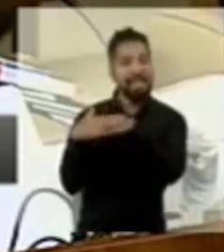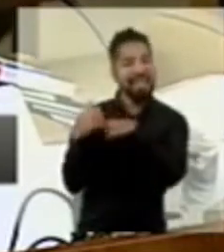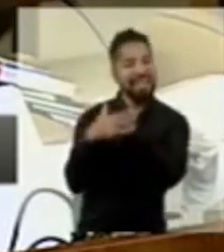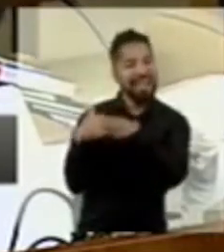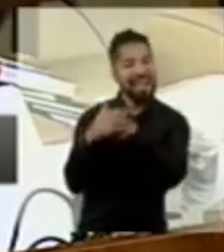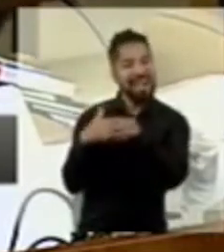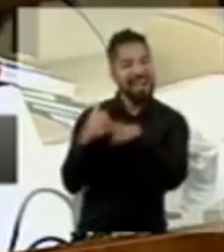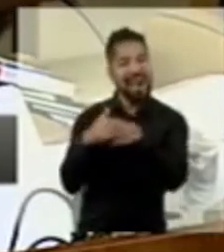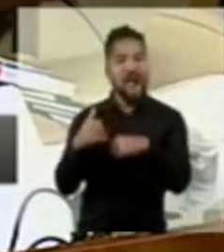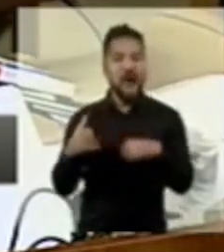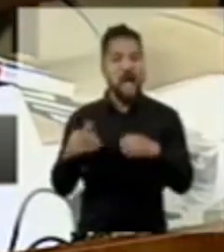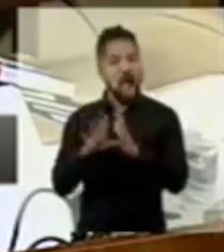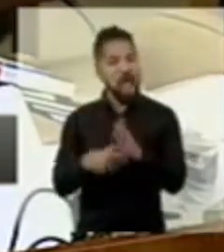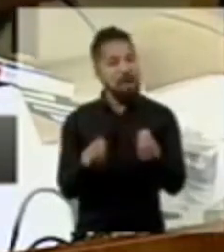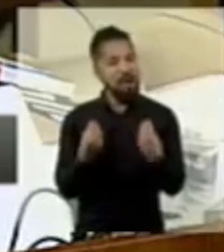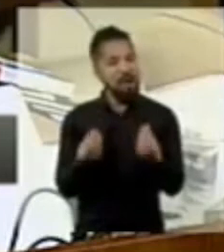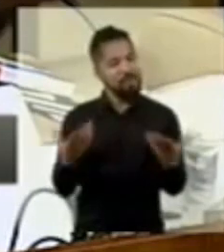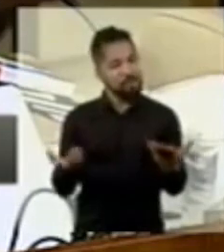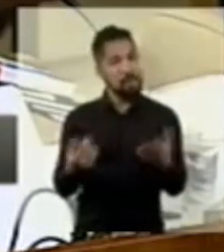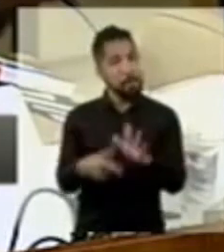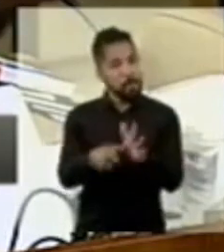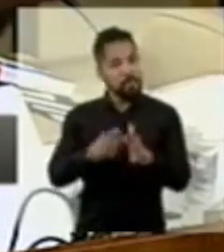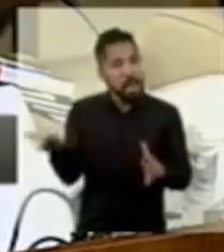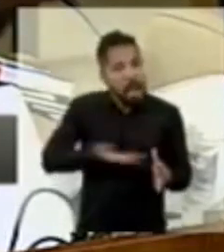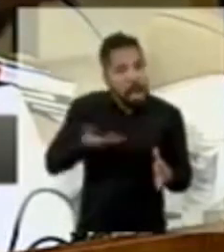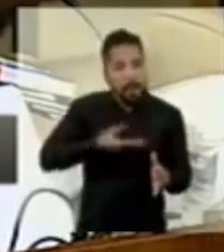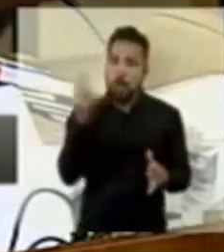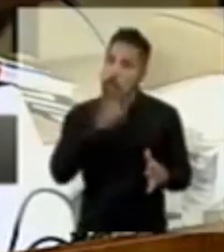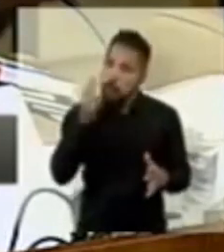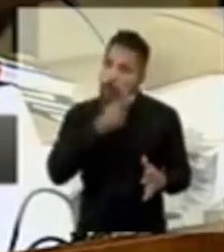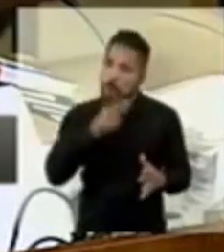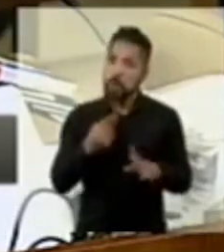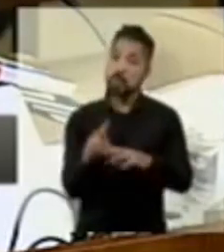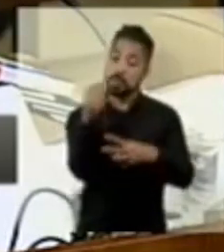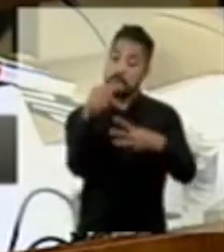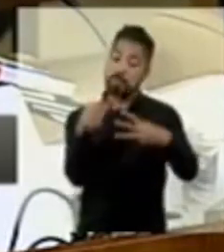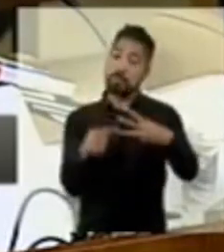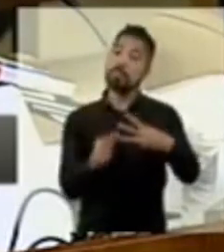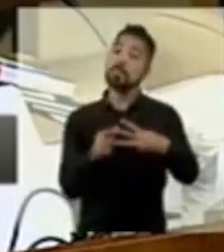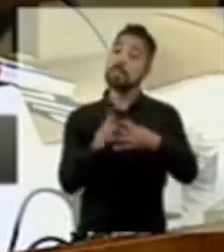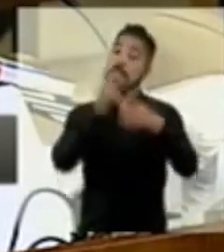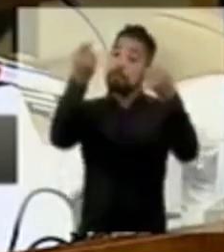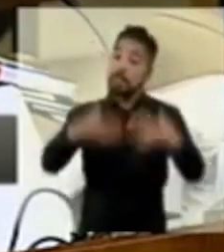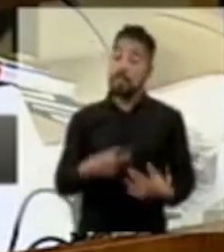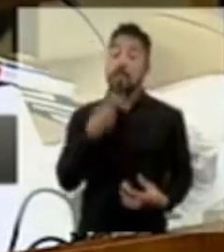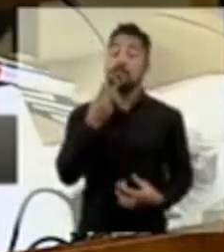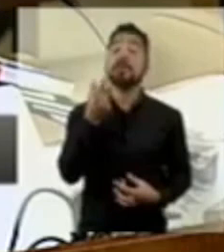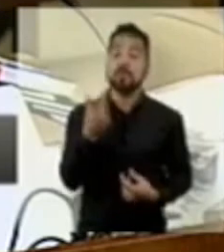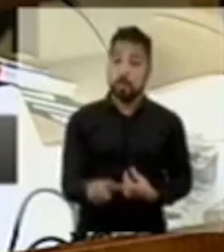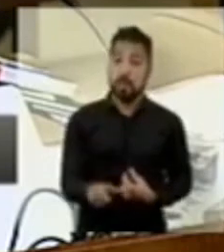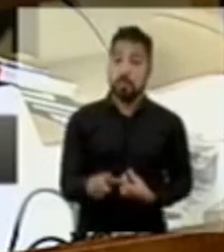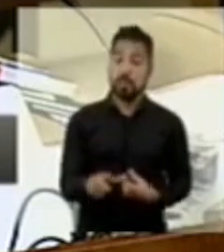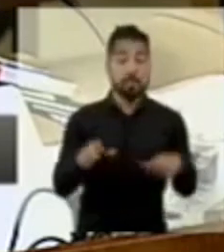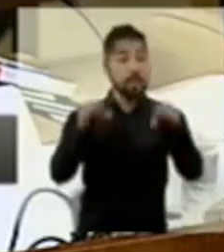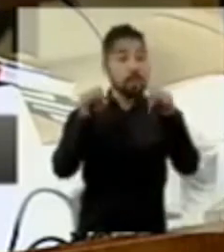deficiente daqueles valores de direitos fundamentais e probidade administrativa e do patrimônio público eu repito um